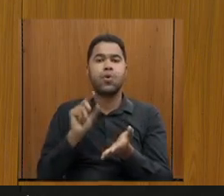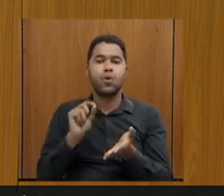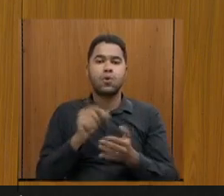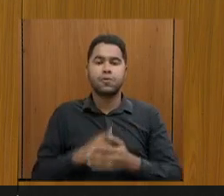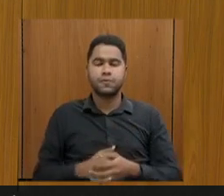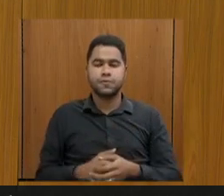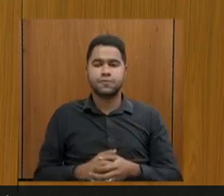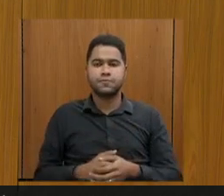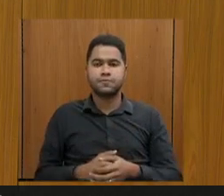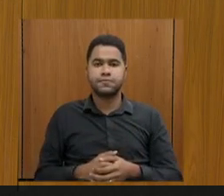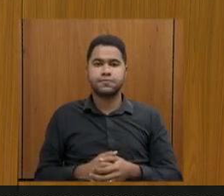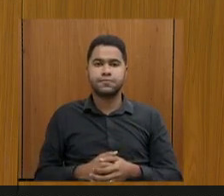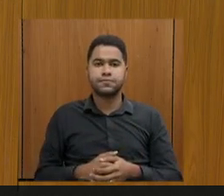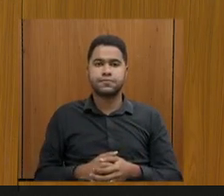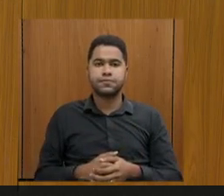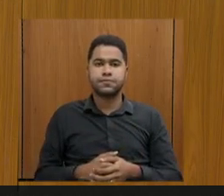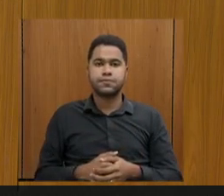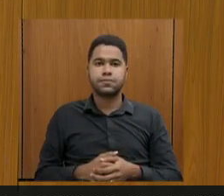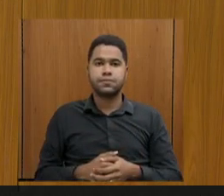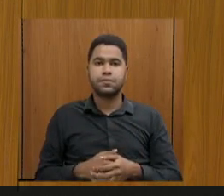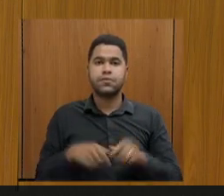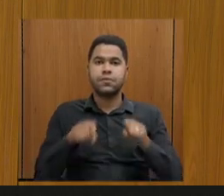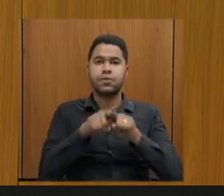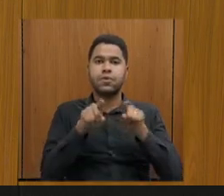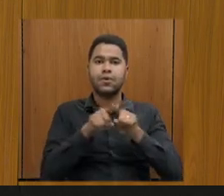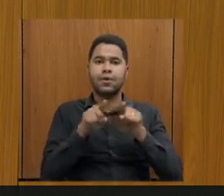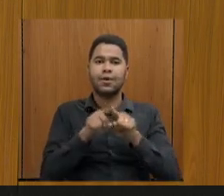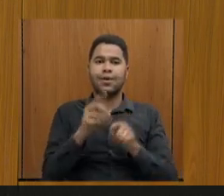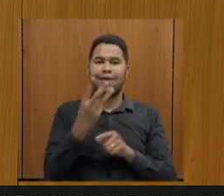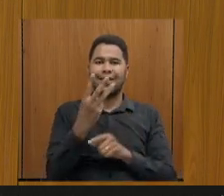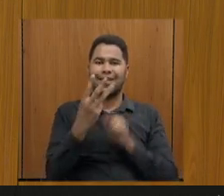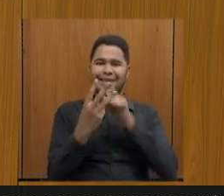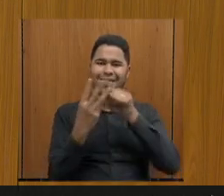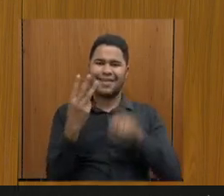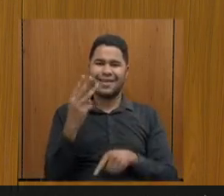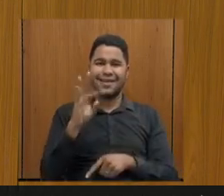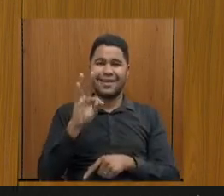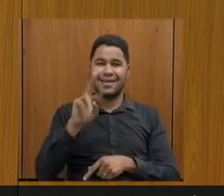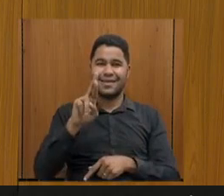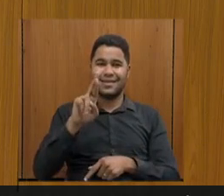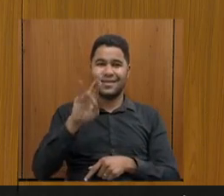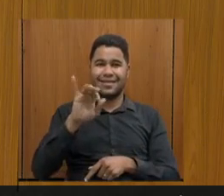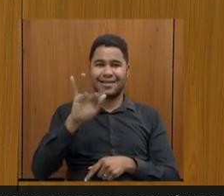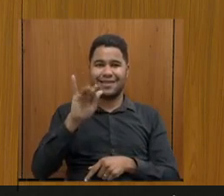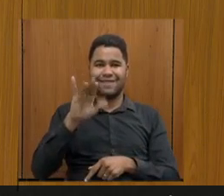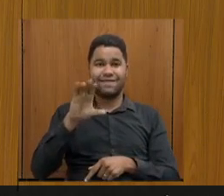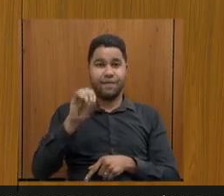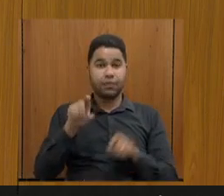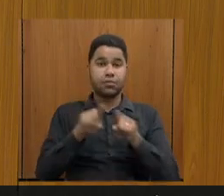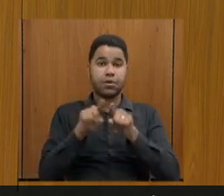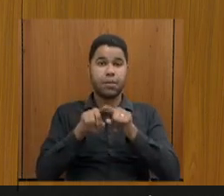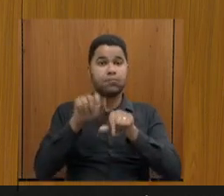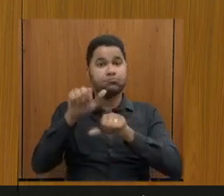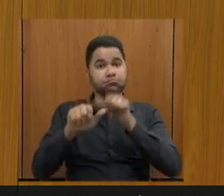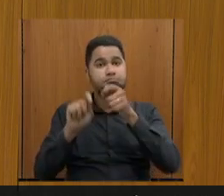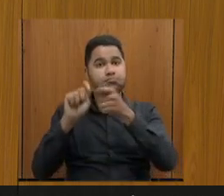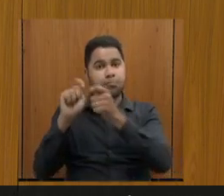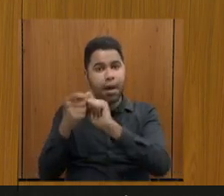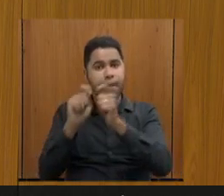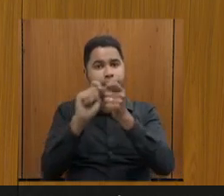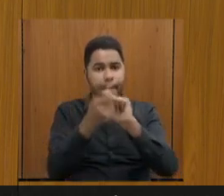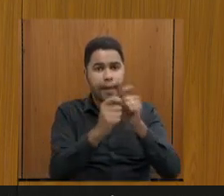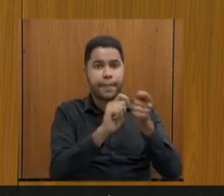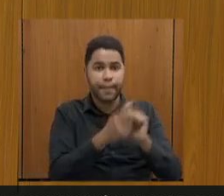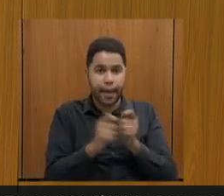do dessa linha do programa trifásico até implantação de algumas trocas também né